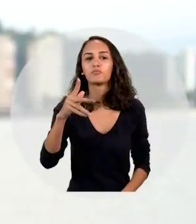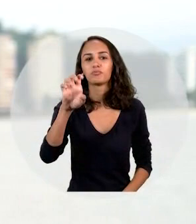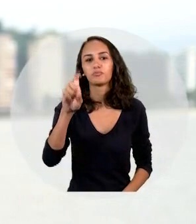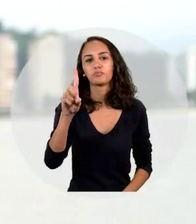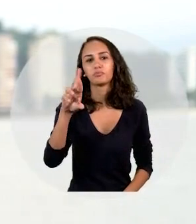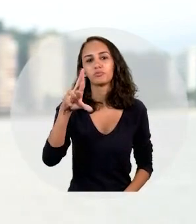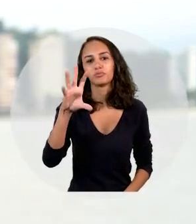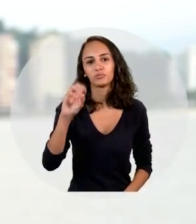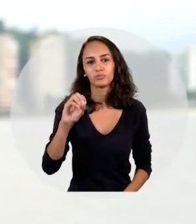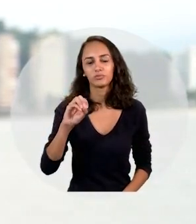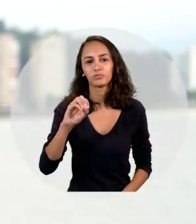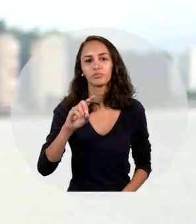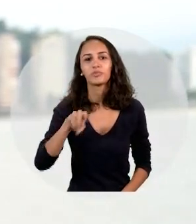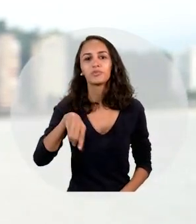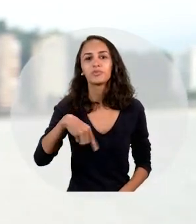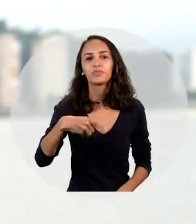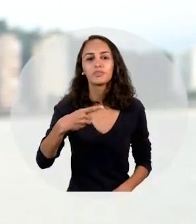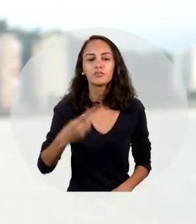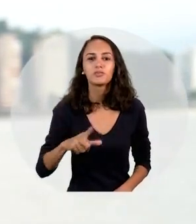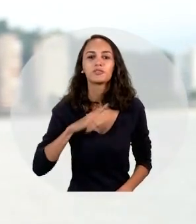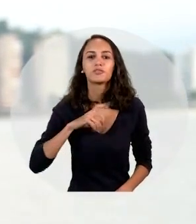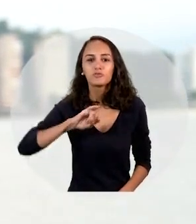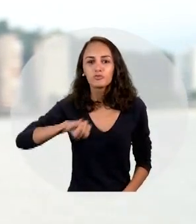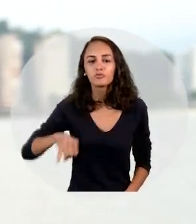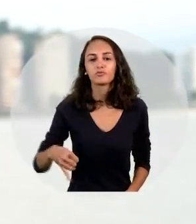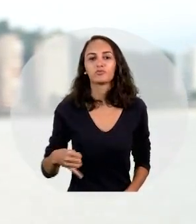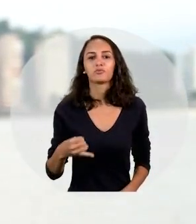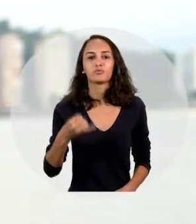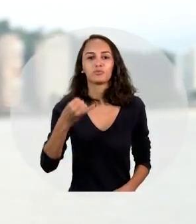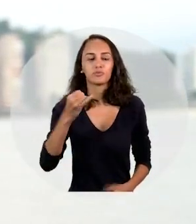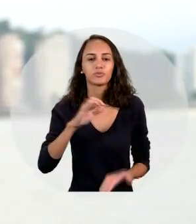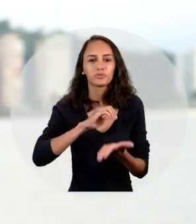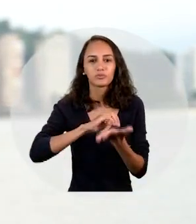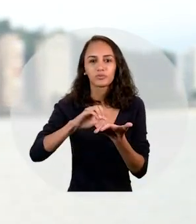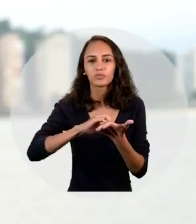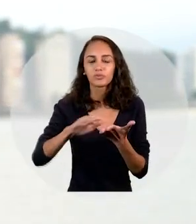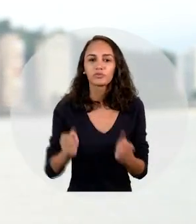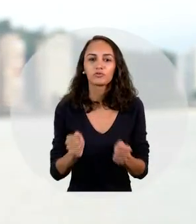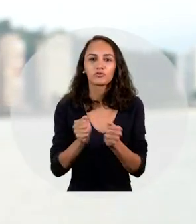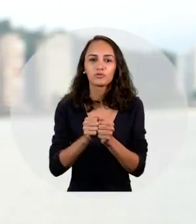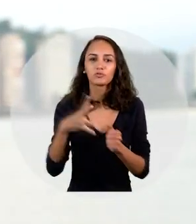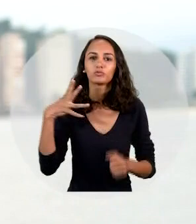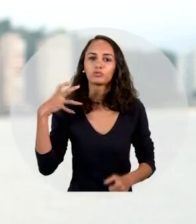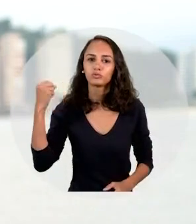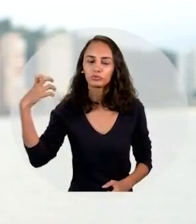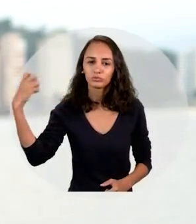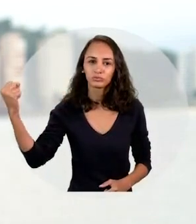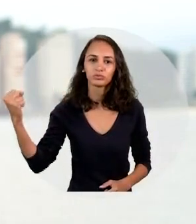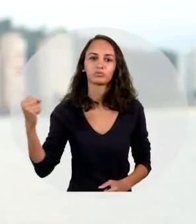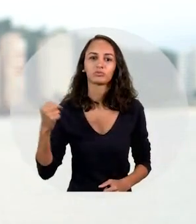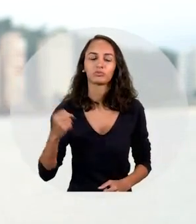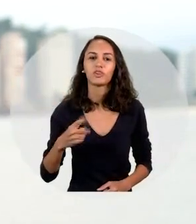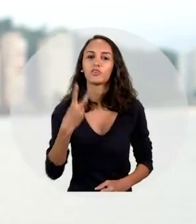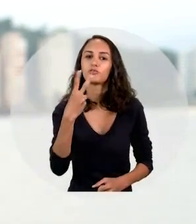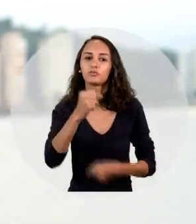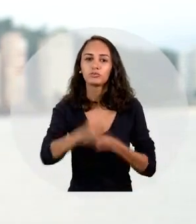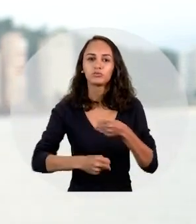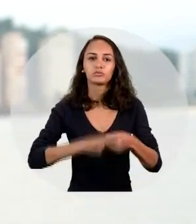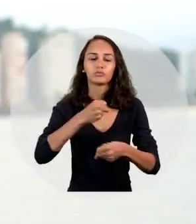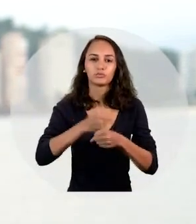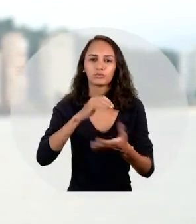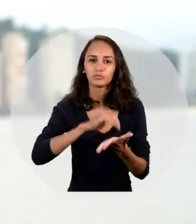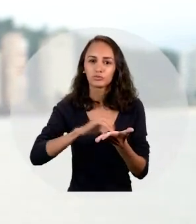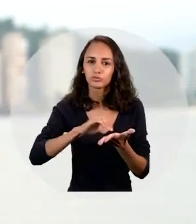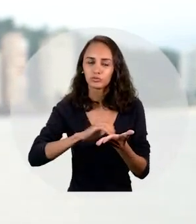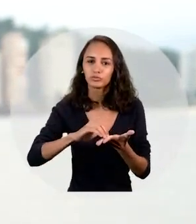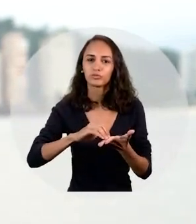Pedro. E com isso tive a minha oportunidade de ser secretário adjunto de turismo. Fiquei 2 anos